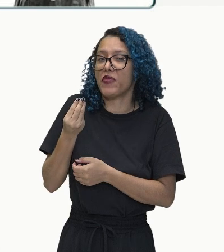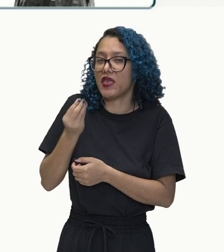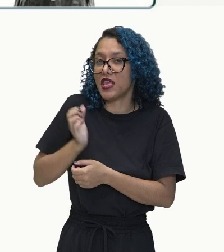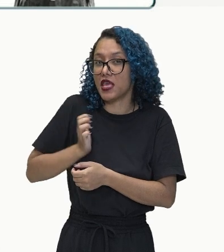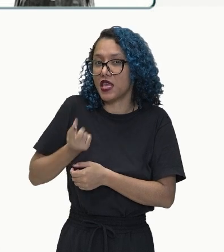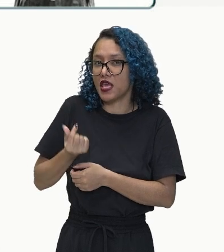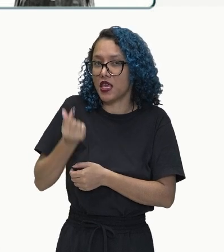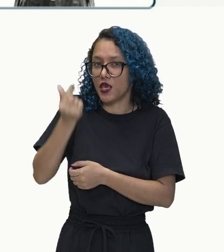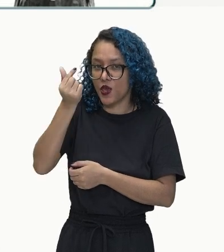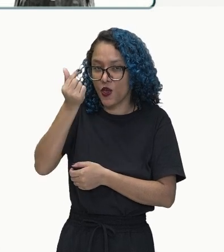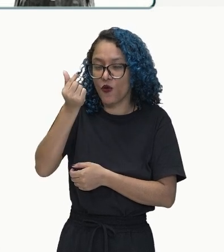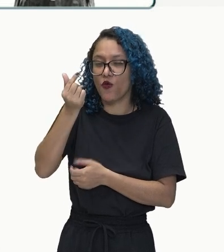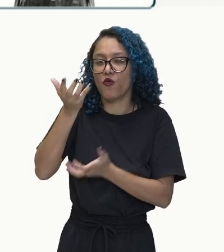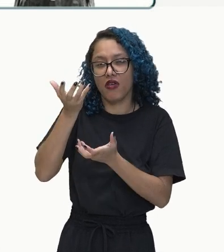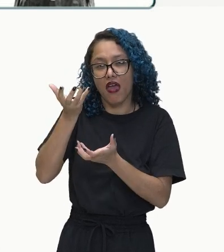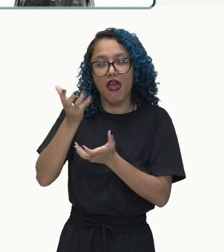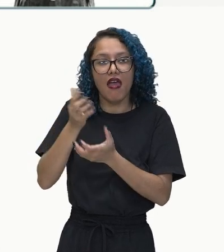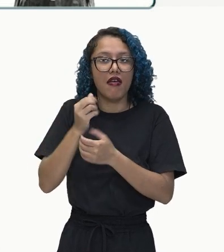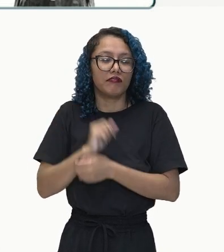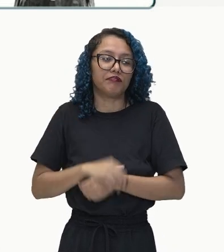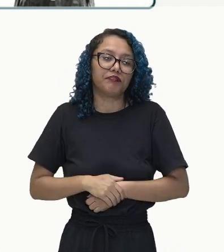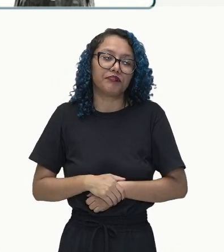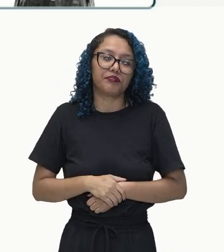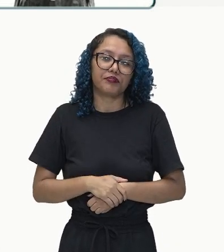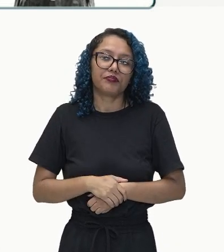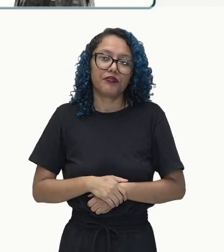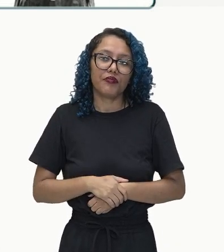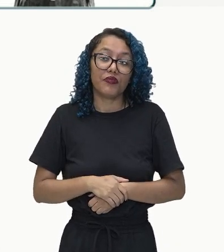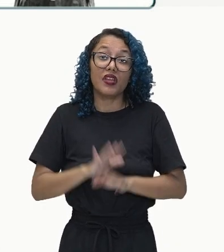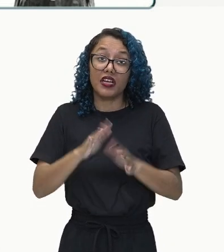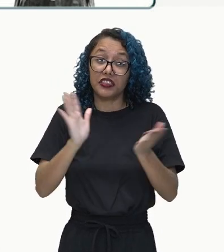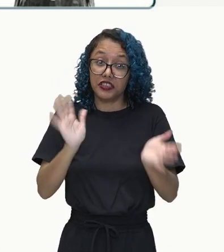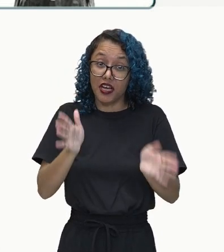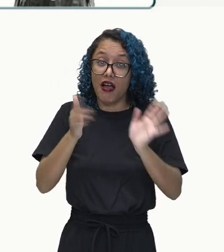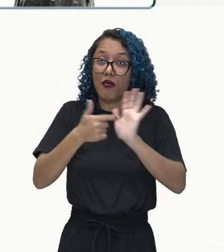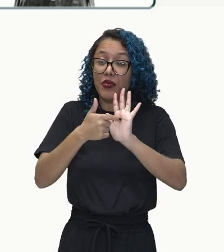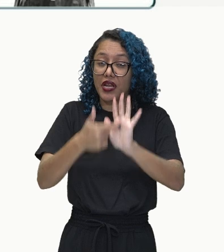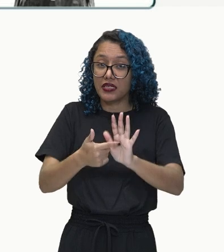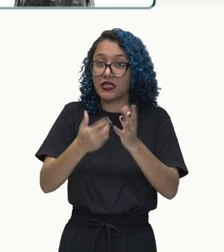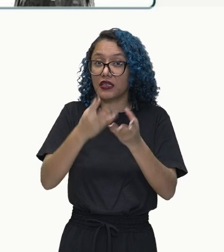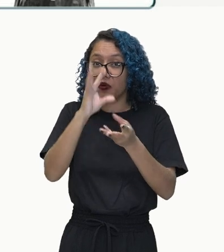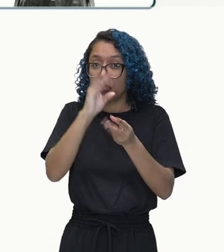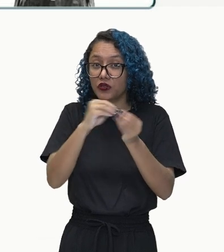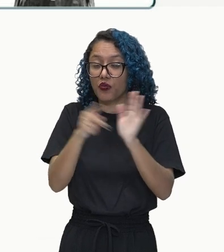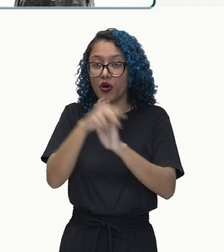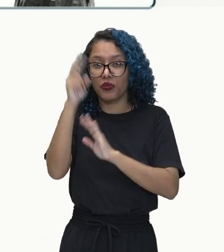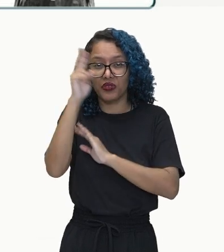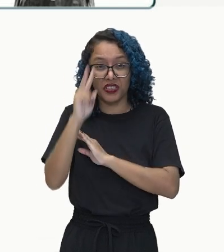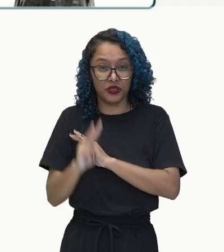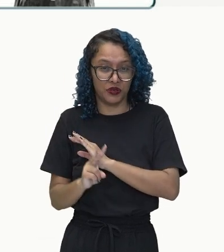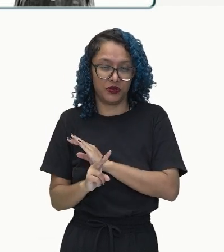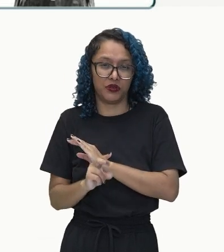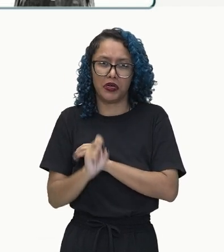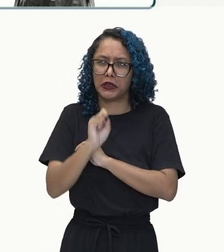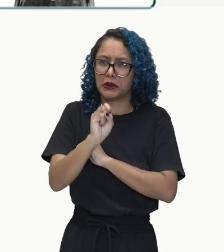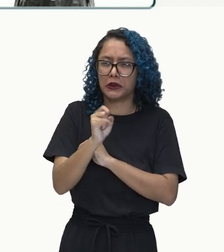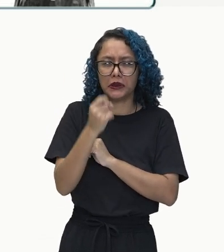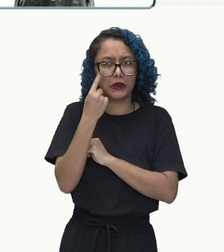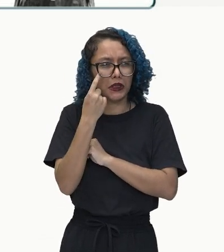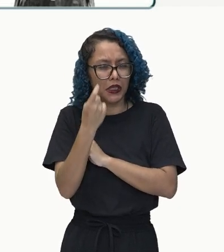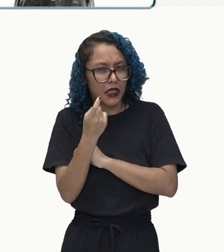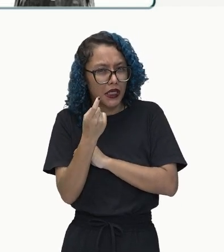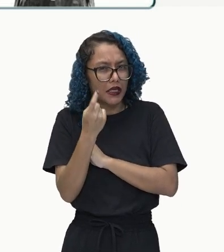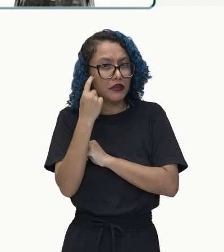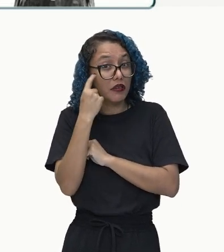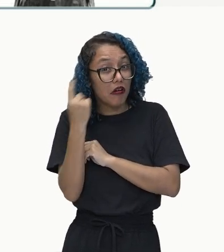ele apresenta pra gente. Aí você já, se você é interessado no filme, no enredo, aí você,